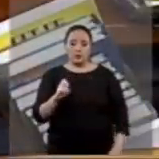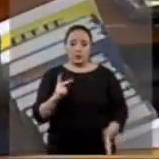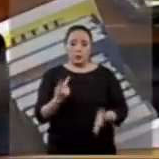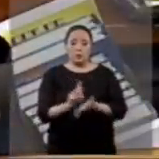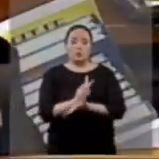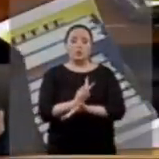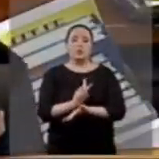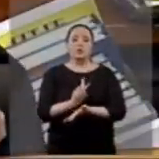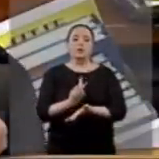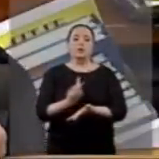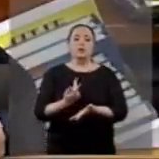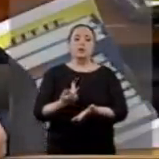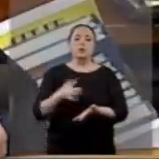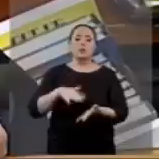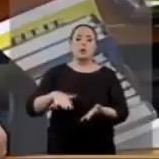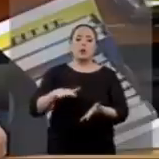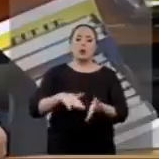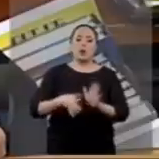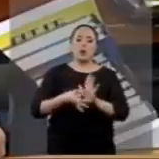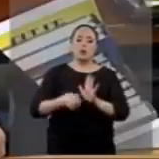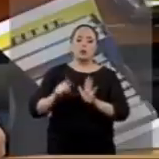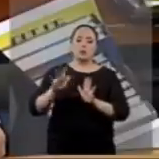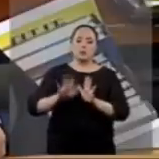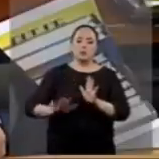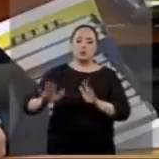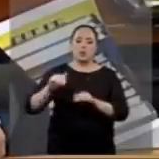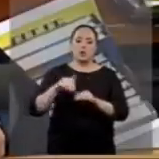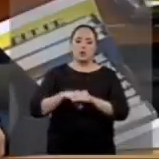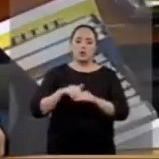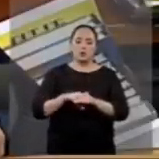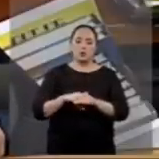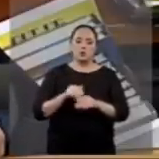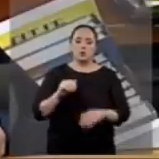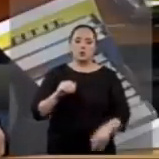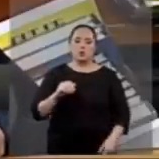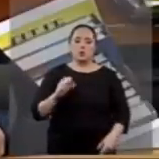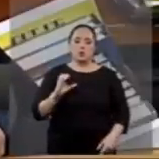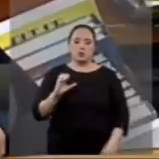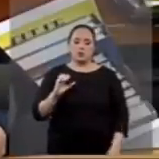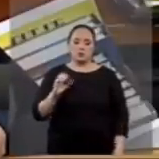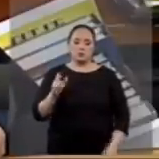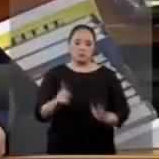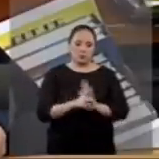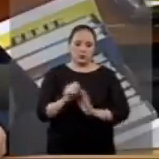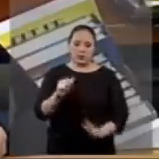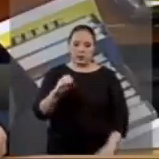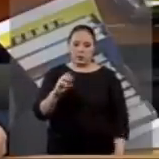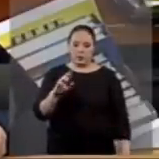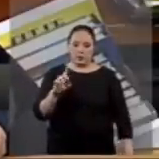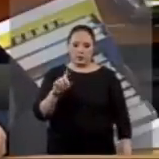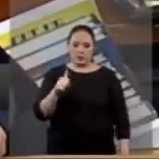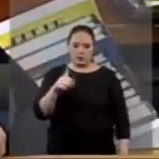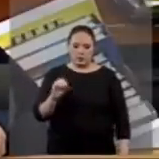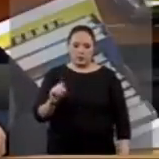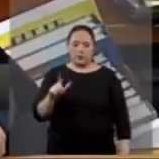da linha argumentativa geral do voto condutor do acordo, qual seja